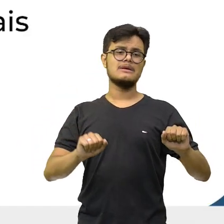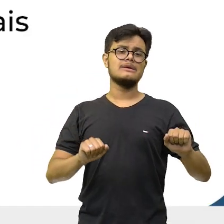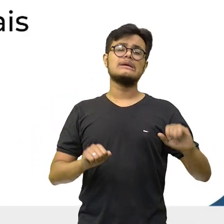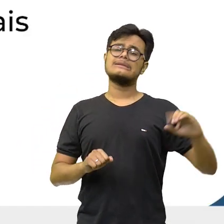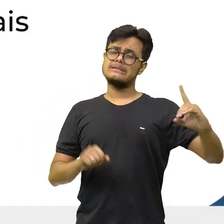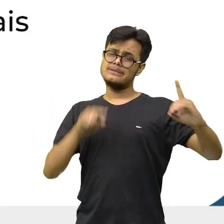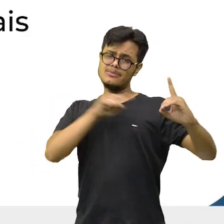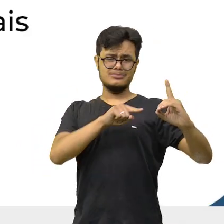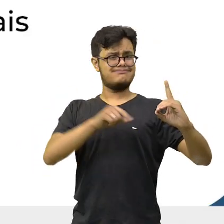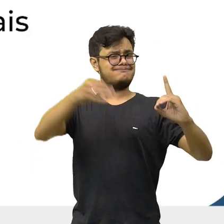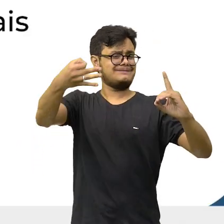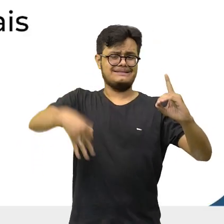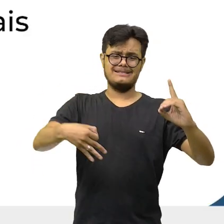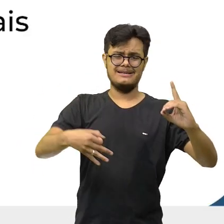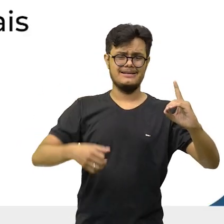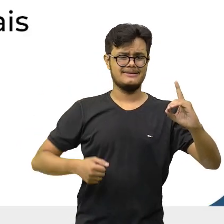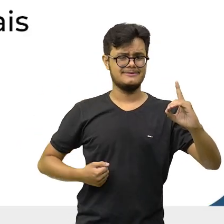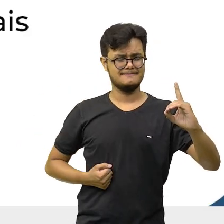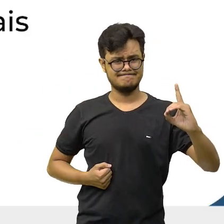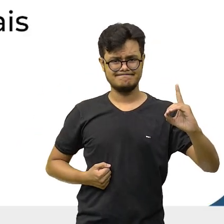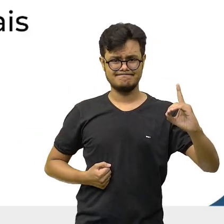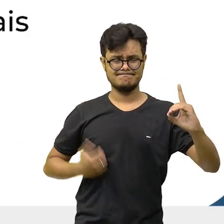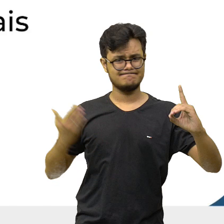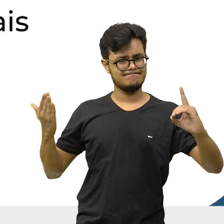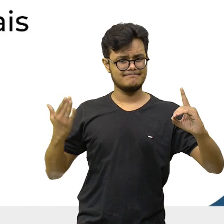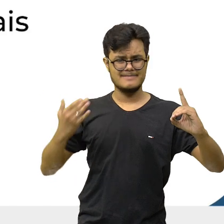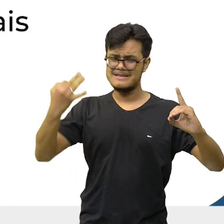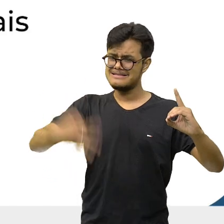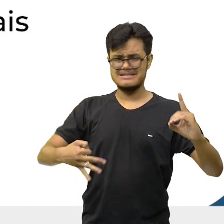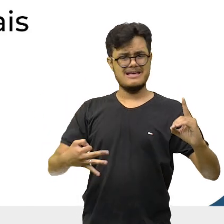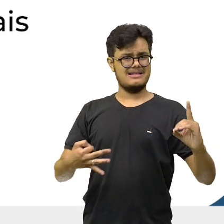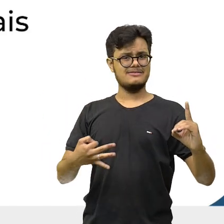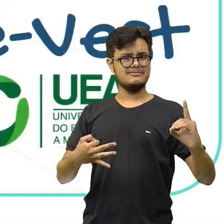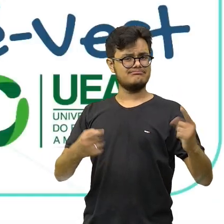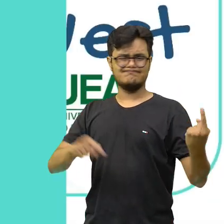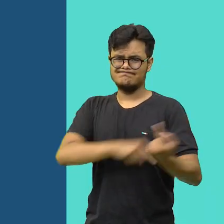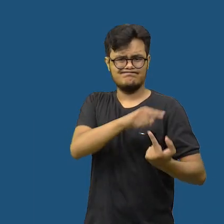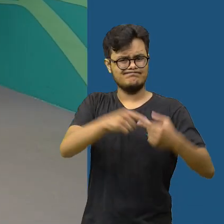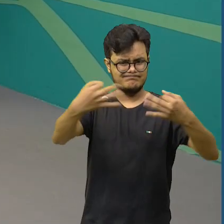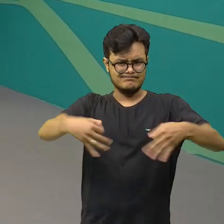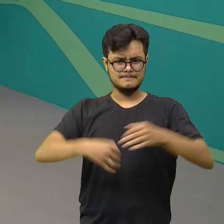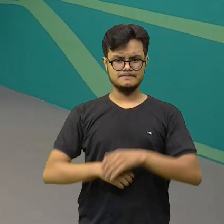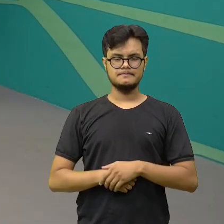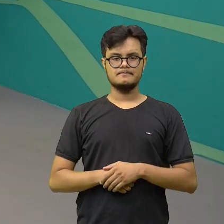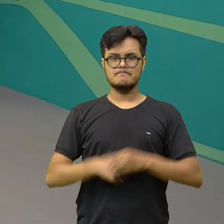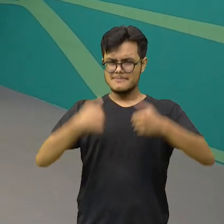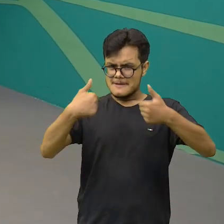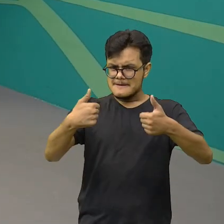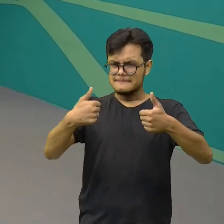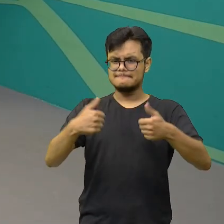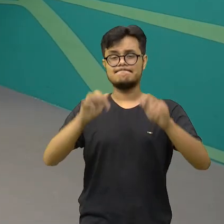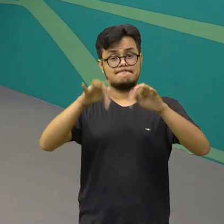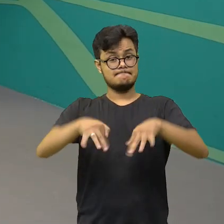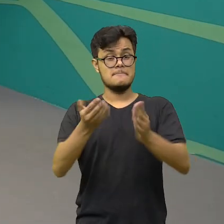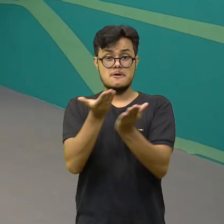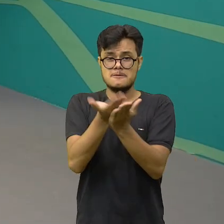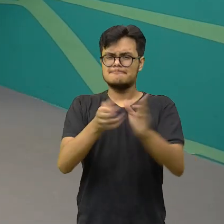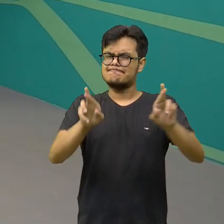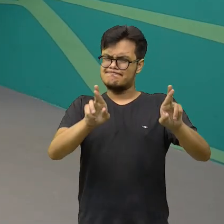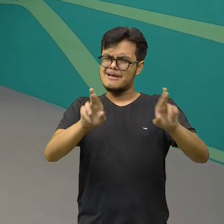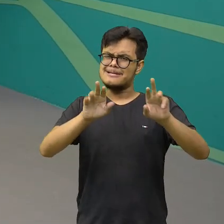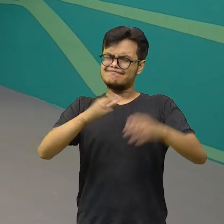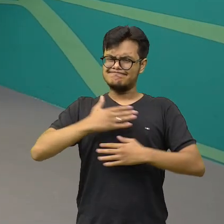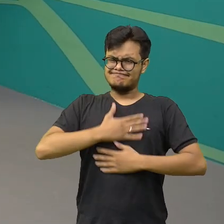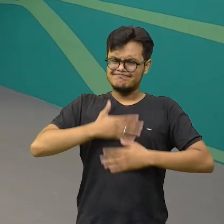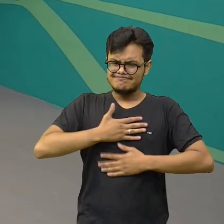D aí, feliz da vida, sem ter dúvida de nada. E é isso, galera. Espero que vocês tenham curtido